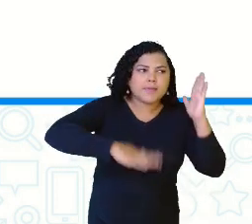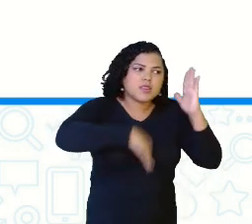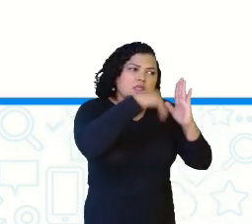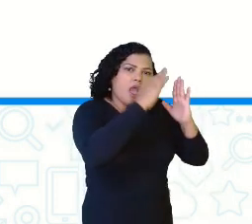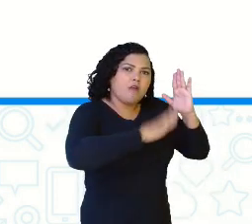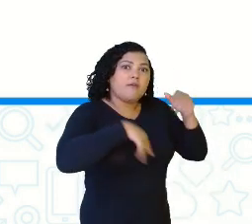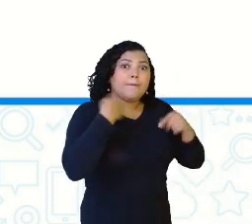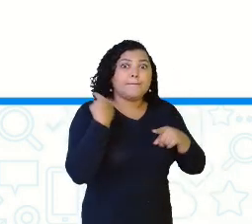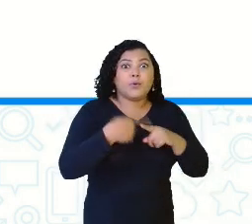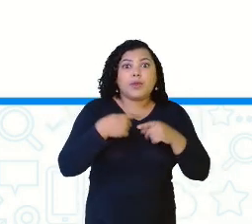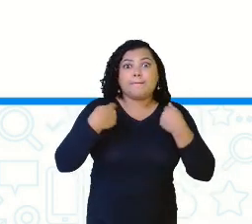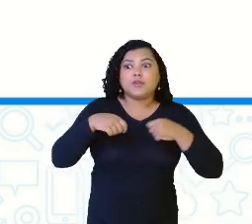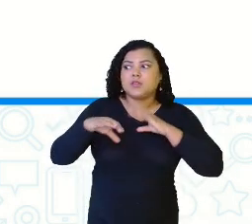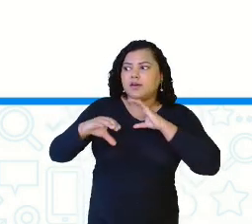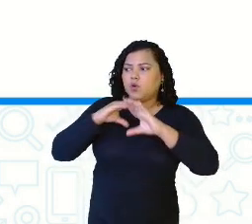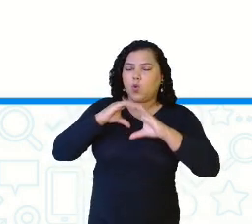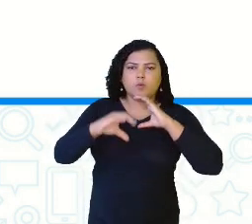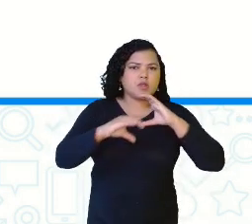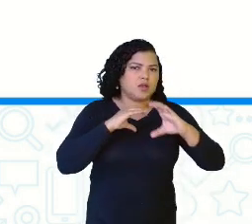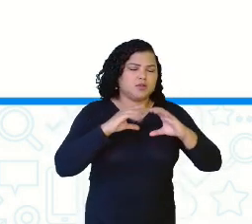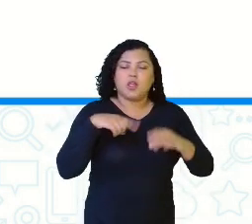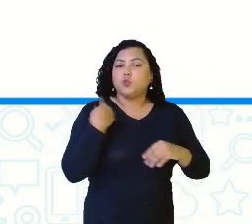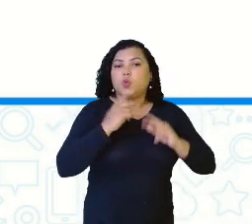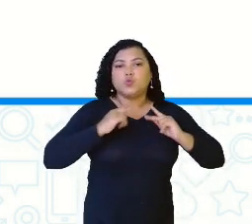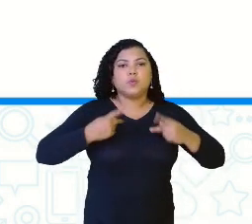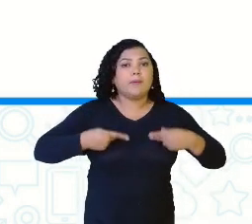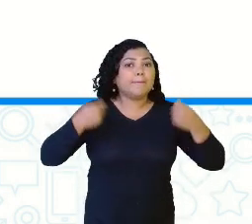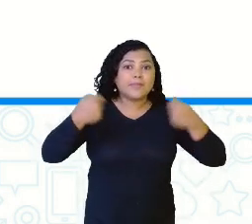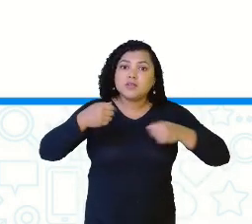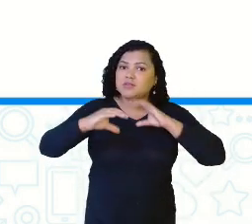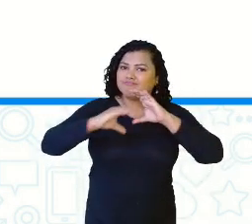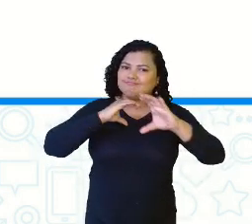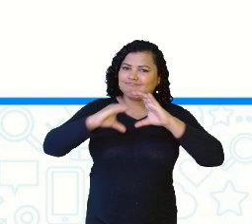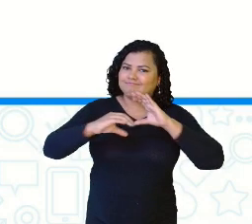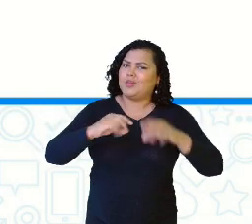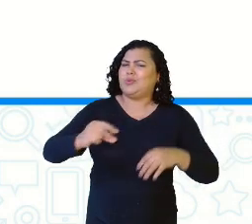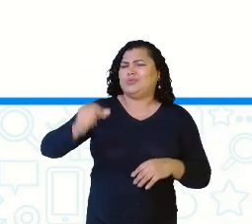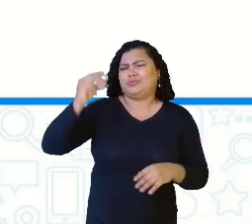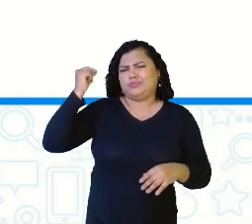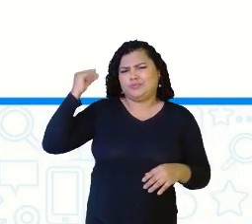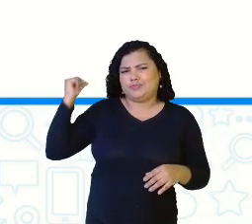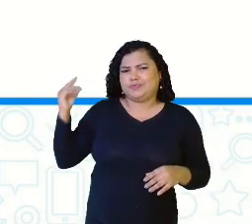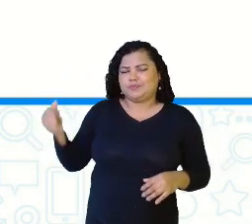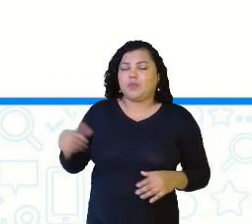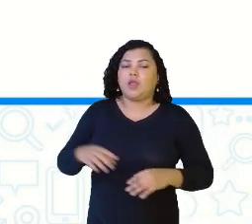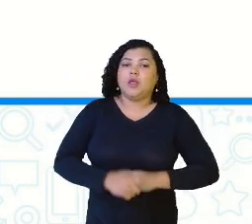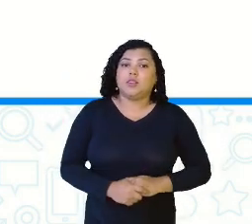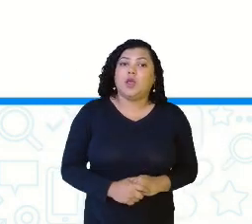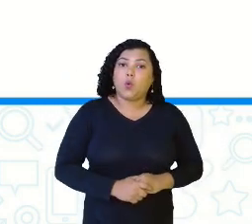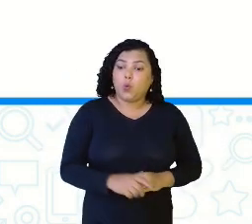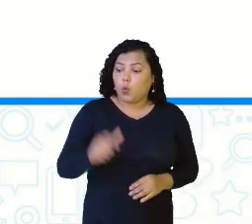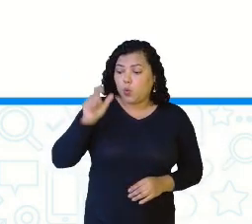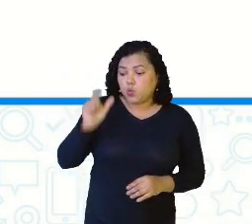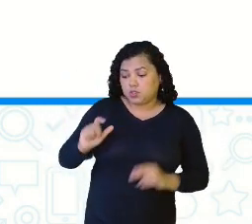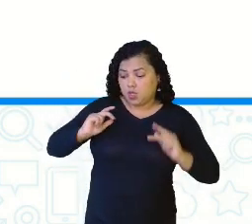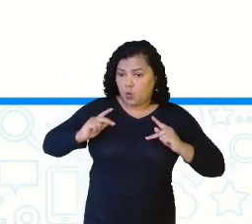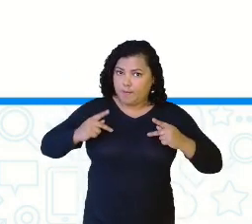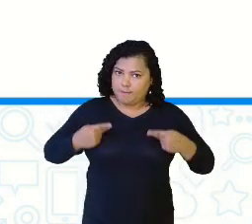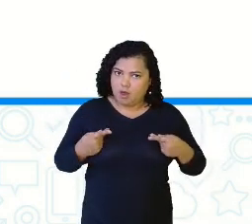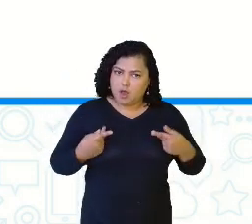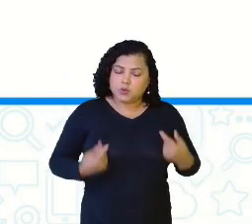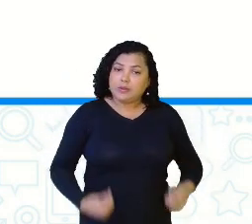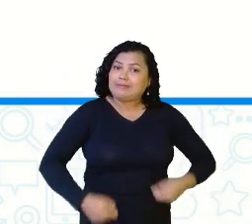de comunicação ela é muito antiga, desde que os homens passaram a viver em sociedades, a viver juntos, que eles têm